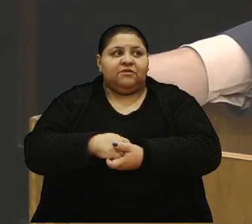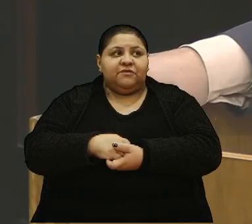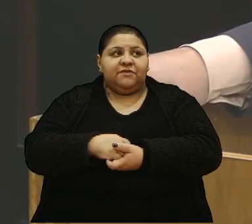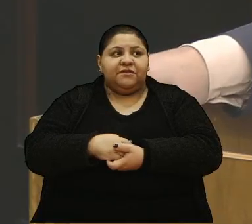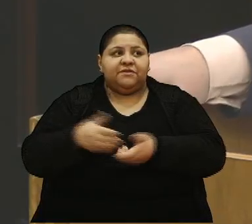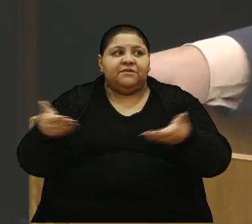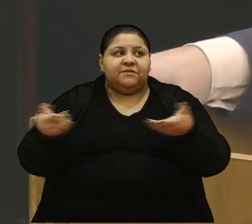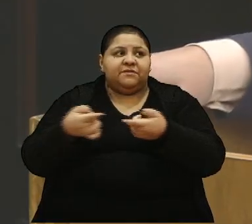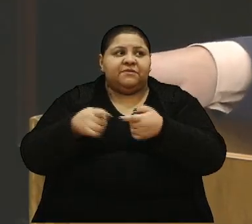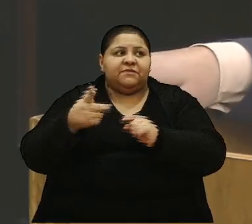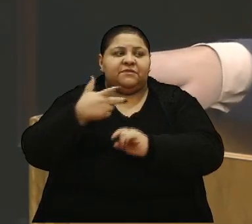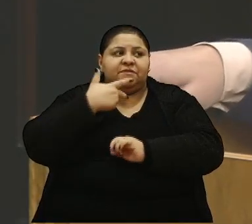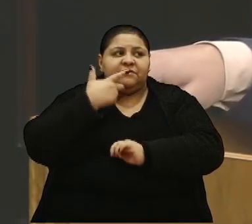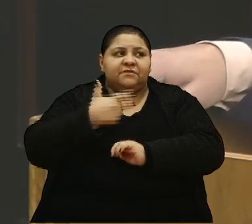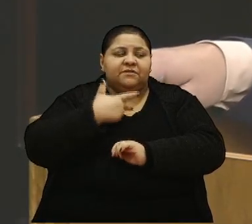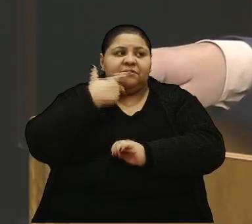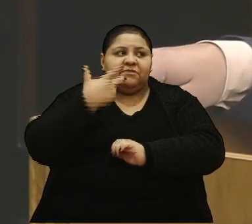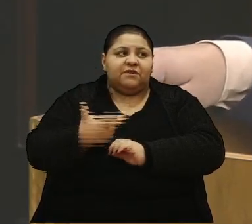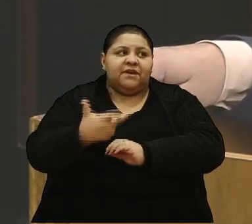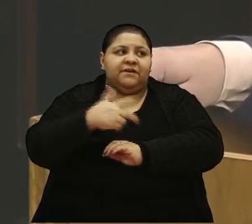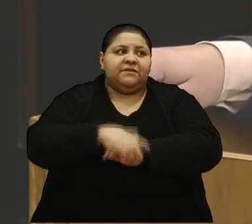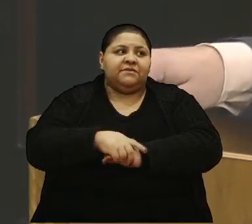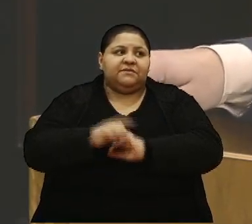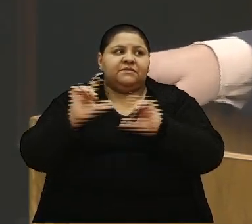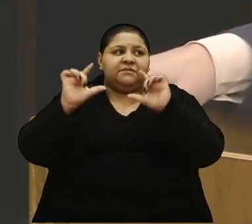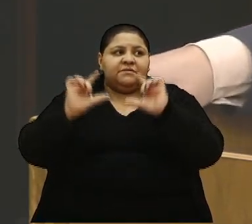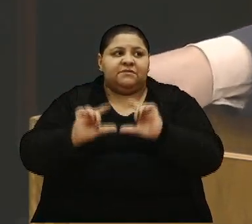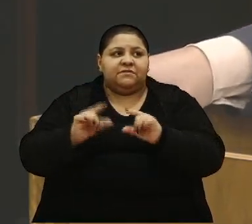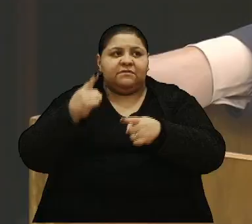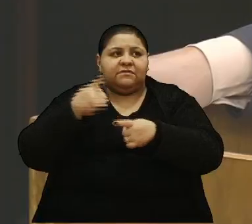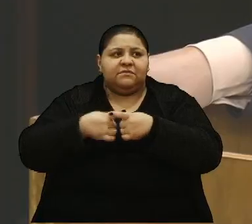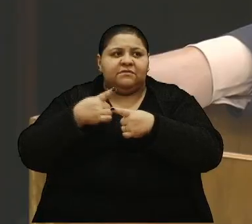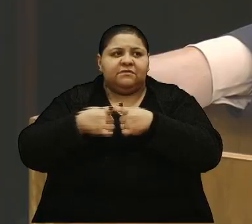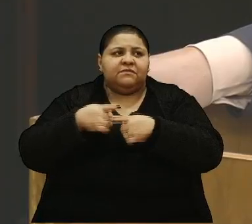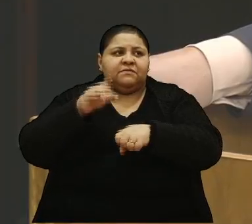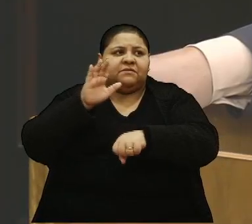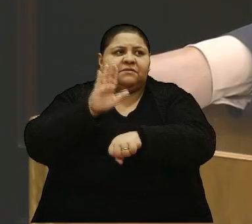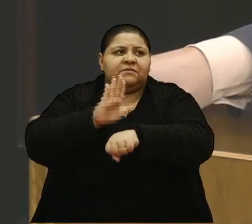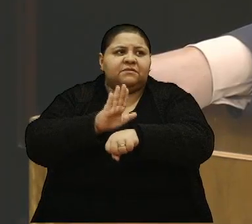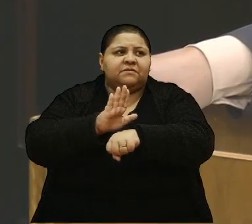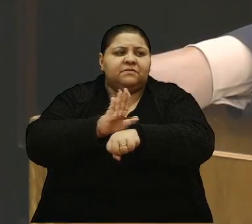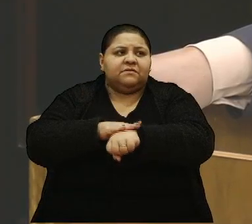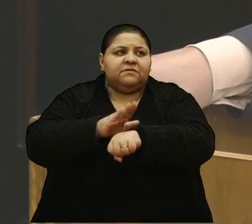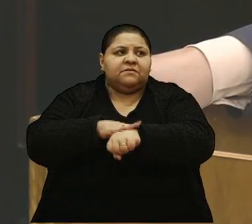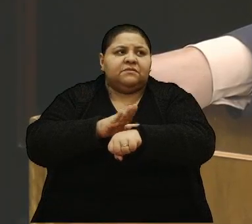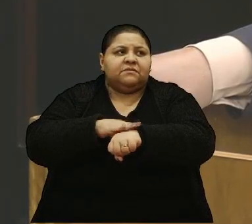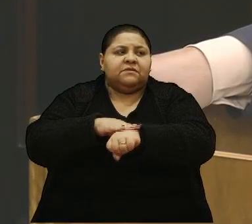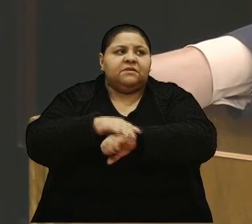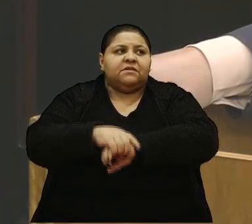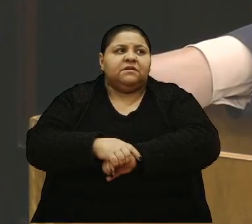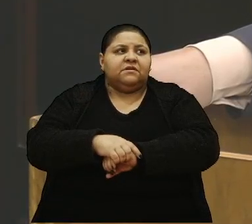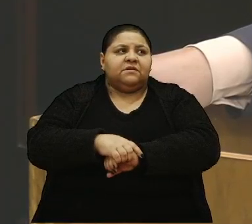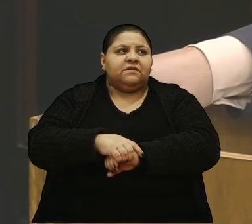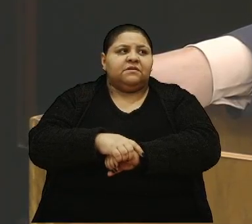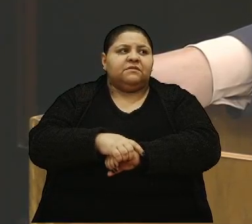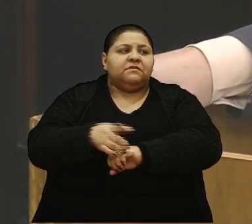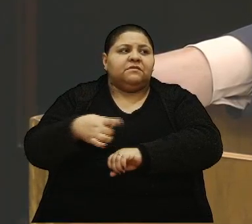trazer luz um pouco a esse tema, porque nesses momentos em que